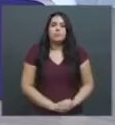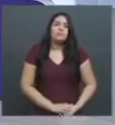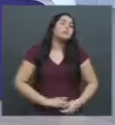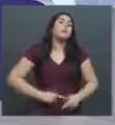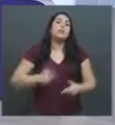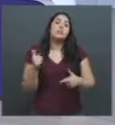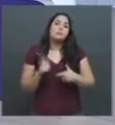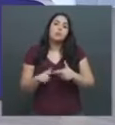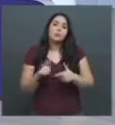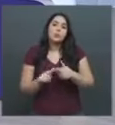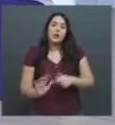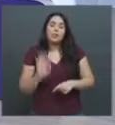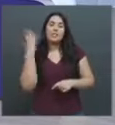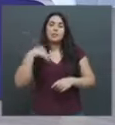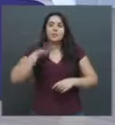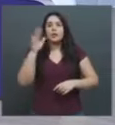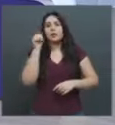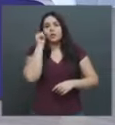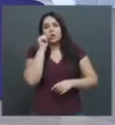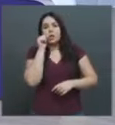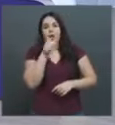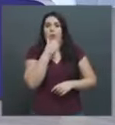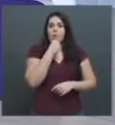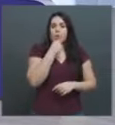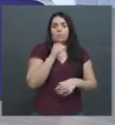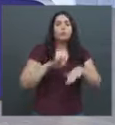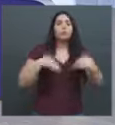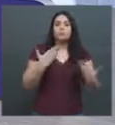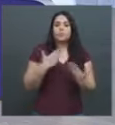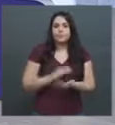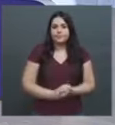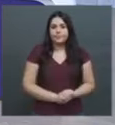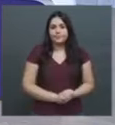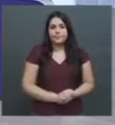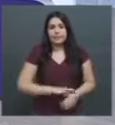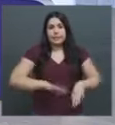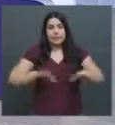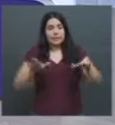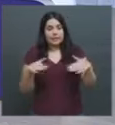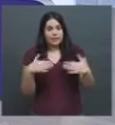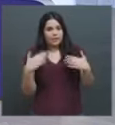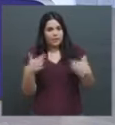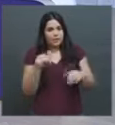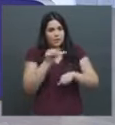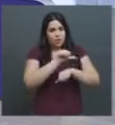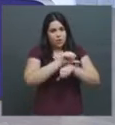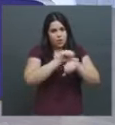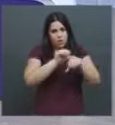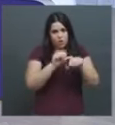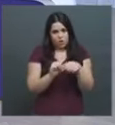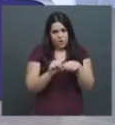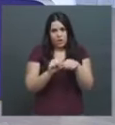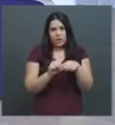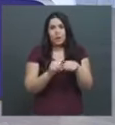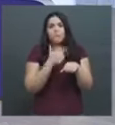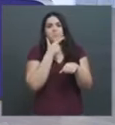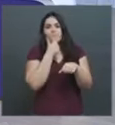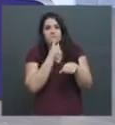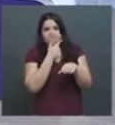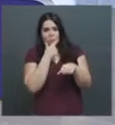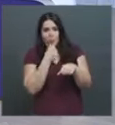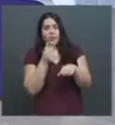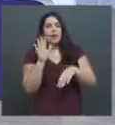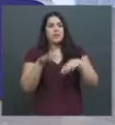acontece geralmente mais com homens ou mulheres? Nos casos cirúrgicos, no homem, intervenção na